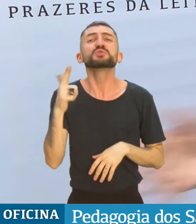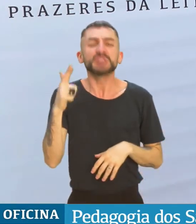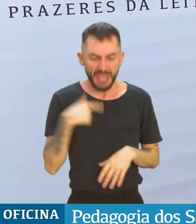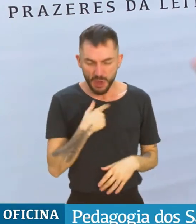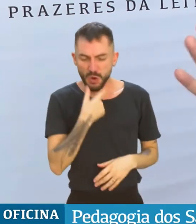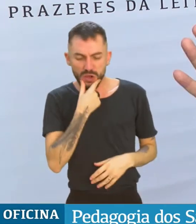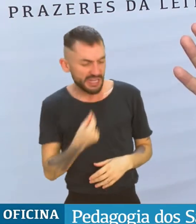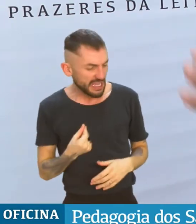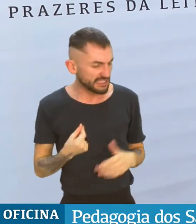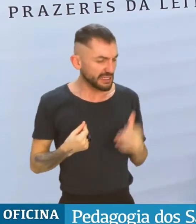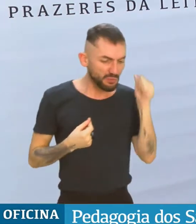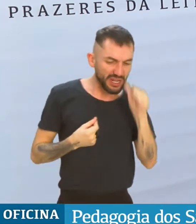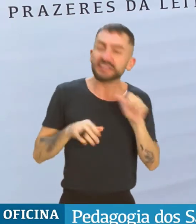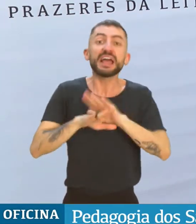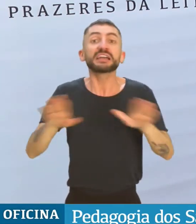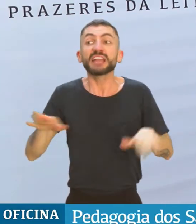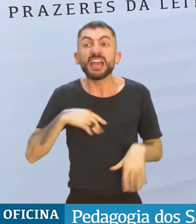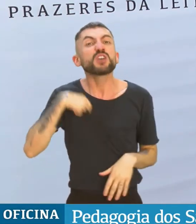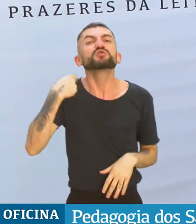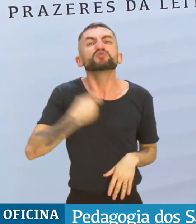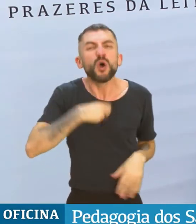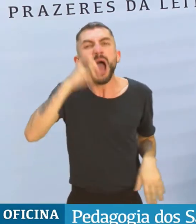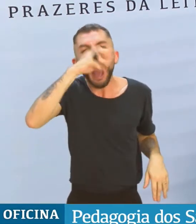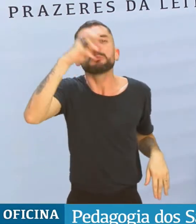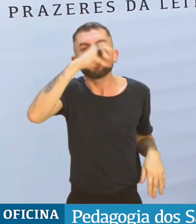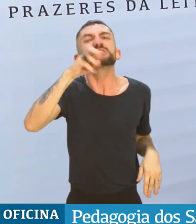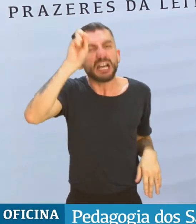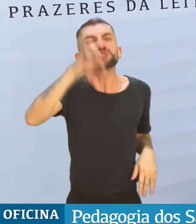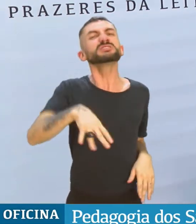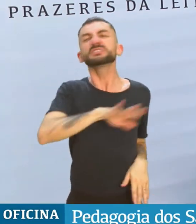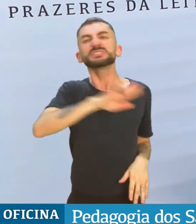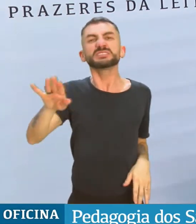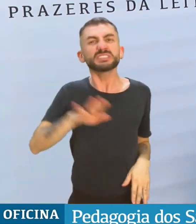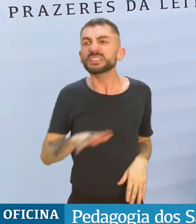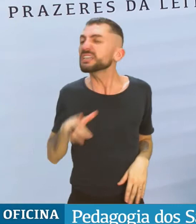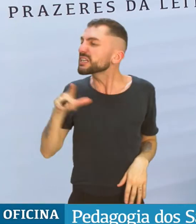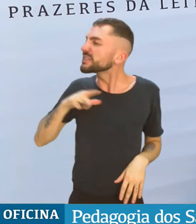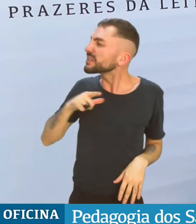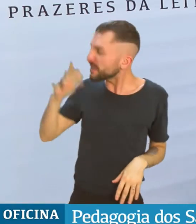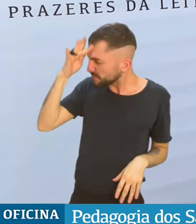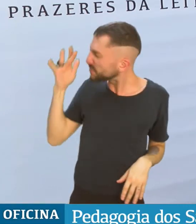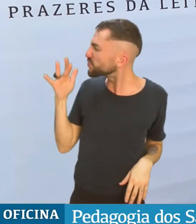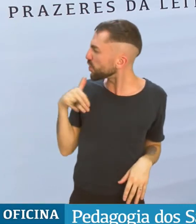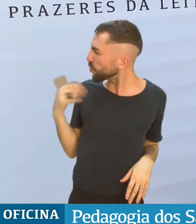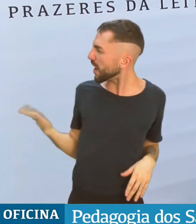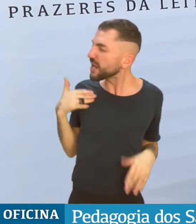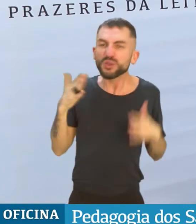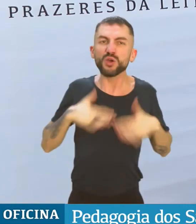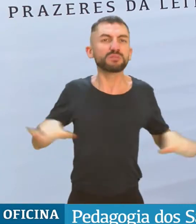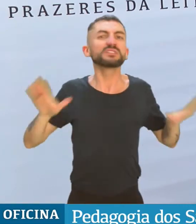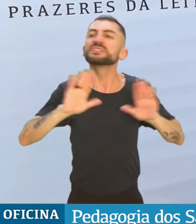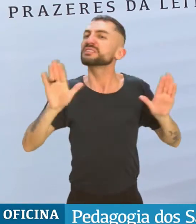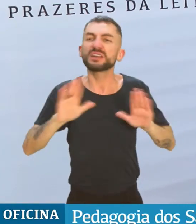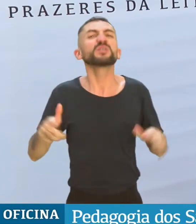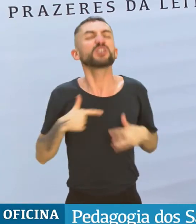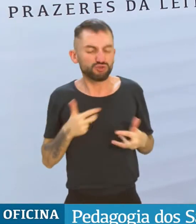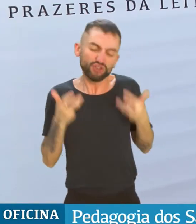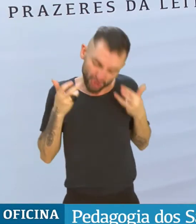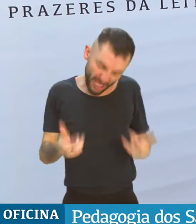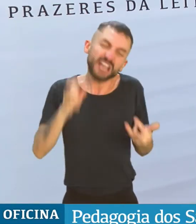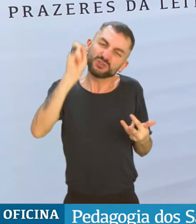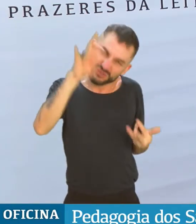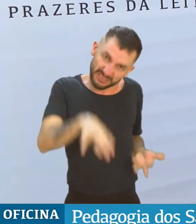lado mulher, nem ninguém, só tenho lado abusado e não fico sossegado do lado de ser alguém, porque eu confesso, sou